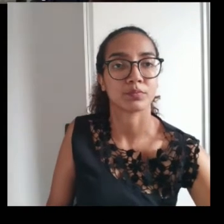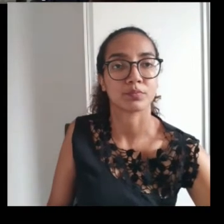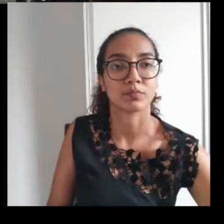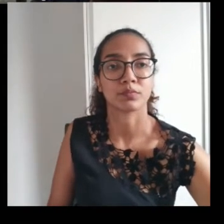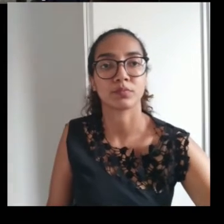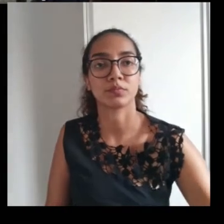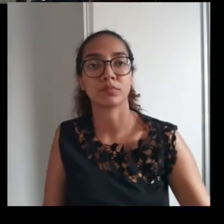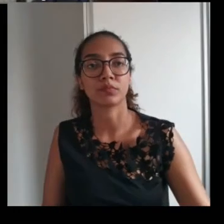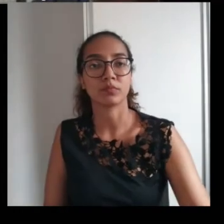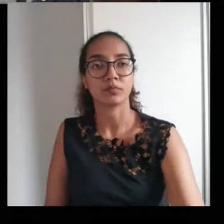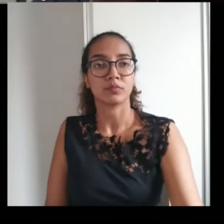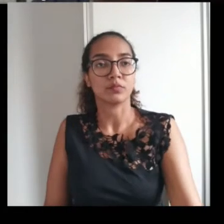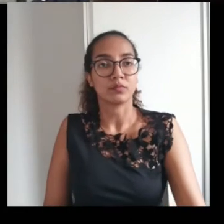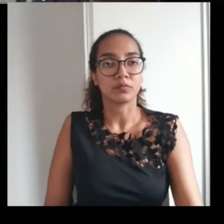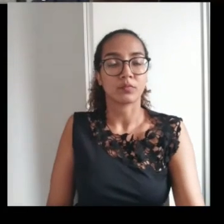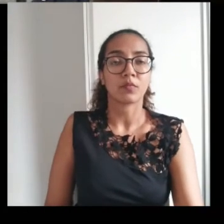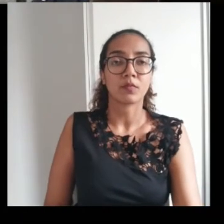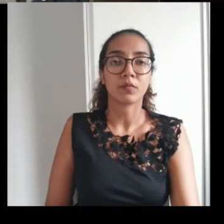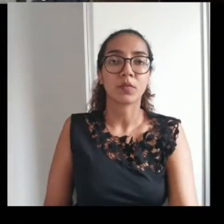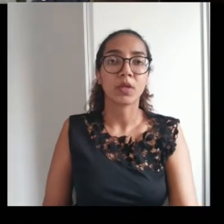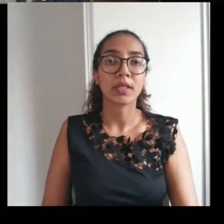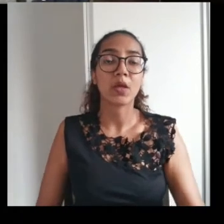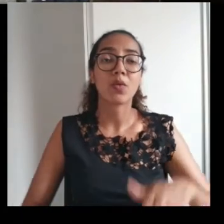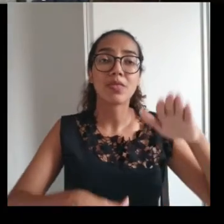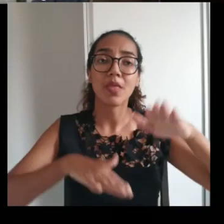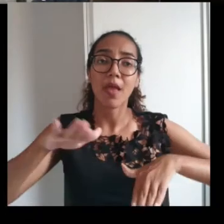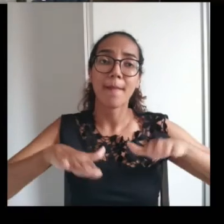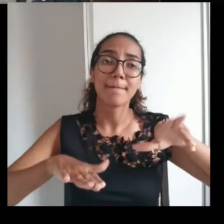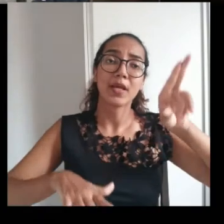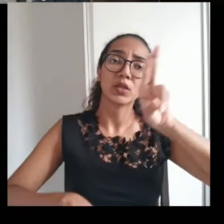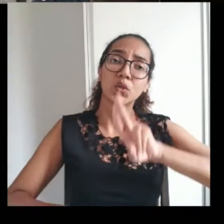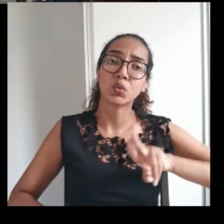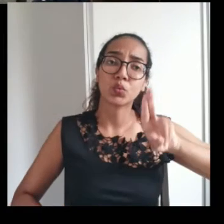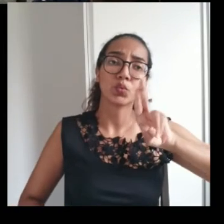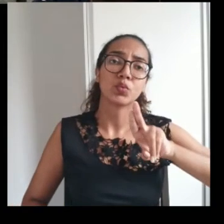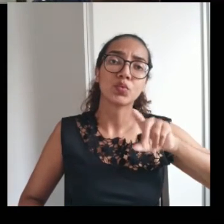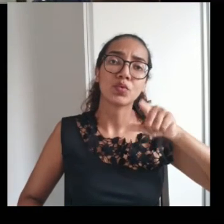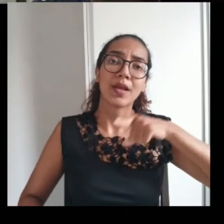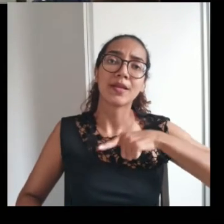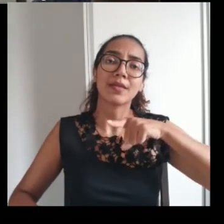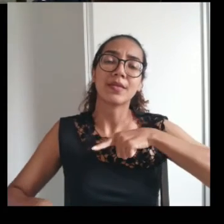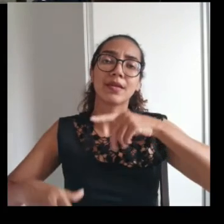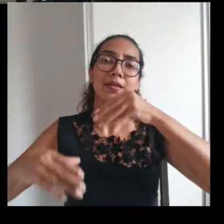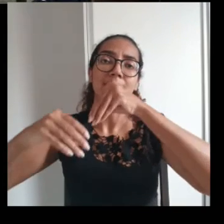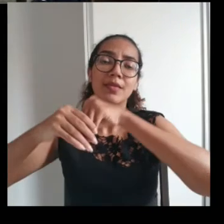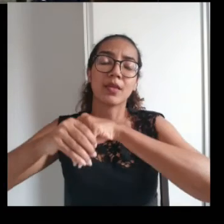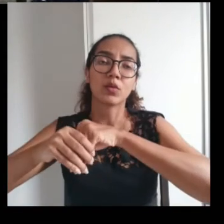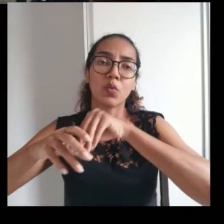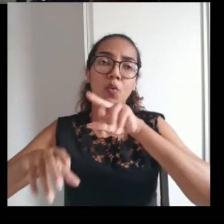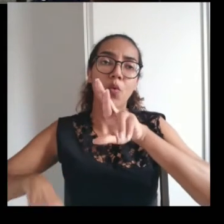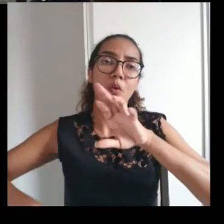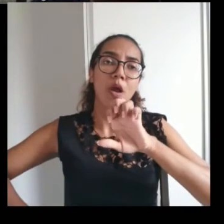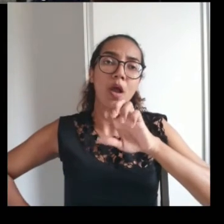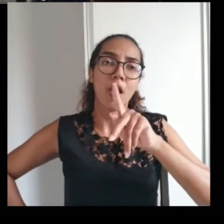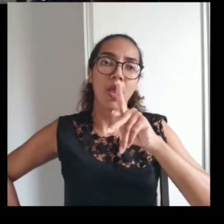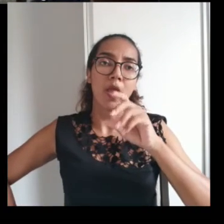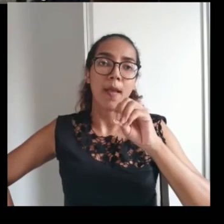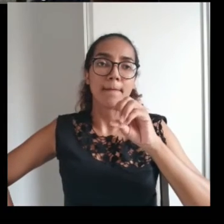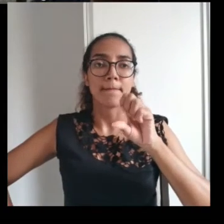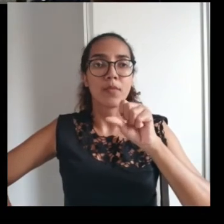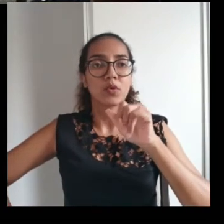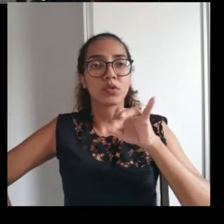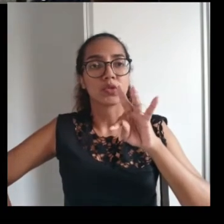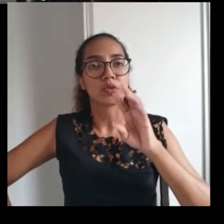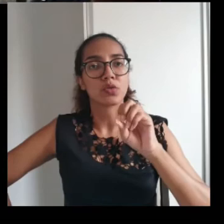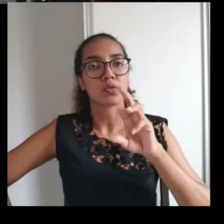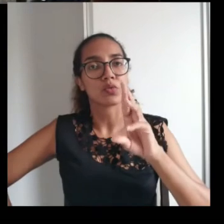depende da aplicação. Aqui dentro teria o repositório de conta, né? E aqui teria negócio, por